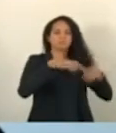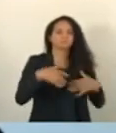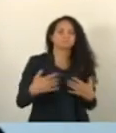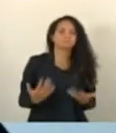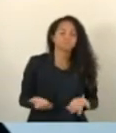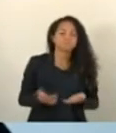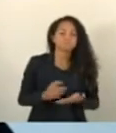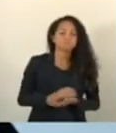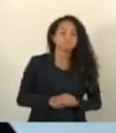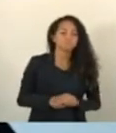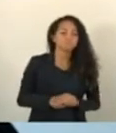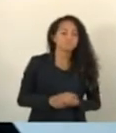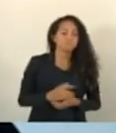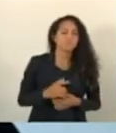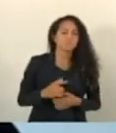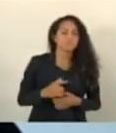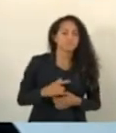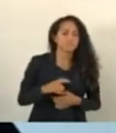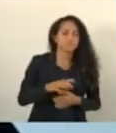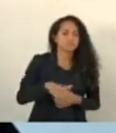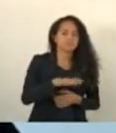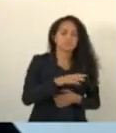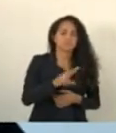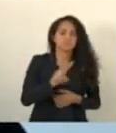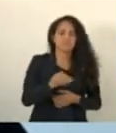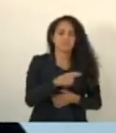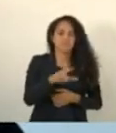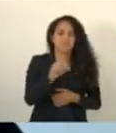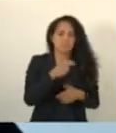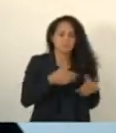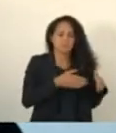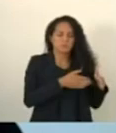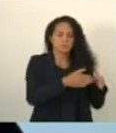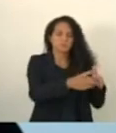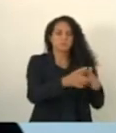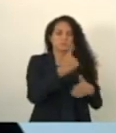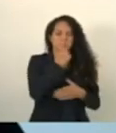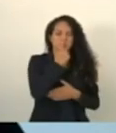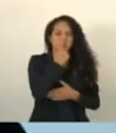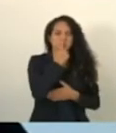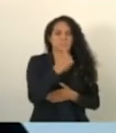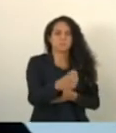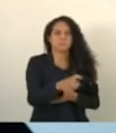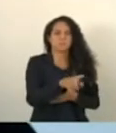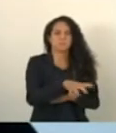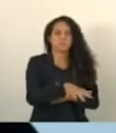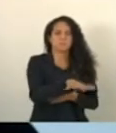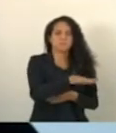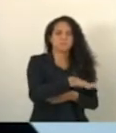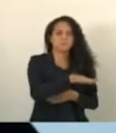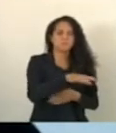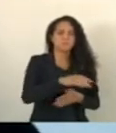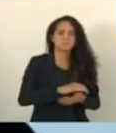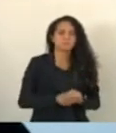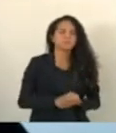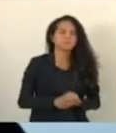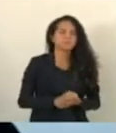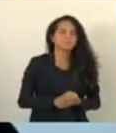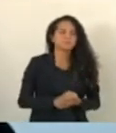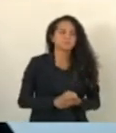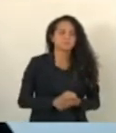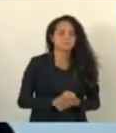América, porque elas caíam neste balão aberto, a céu aberto, e elas não tinham escoamento para o Rio